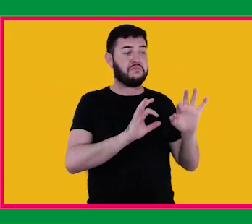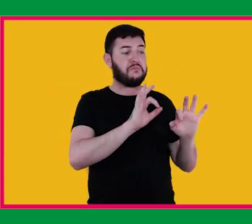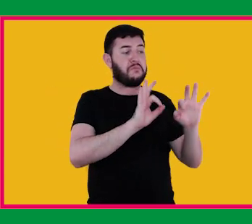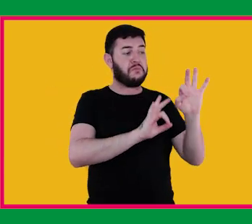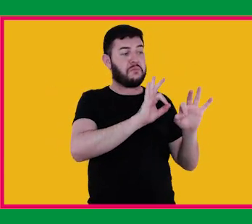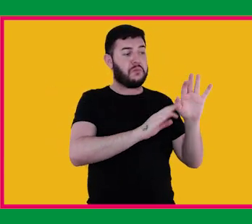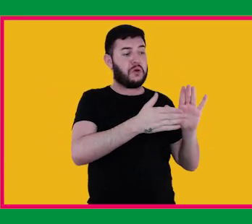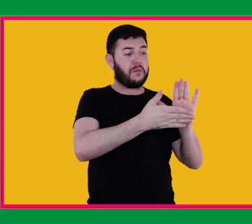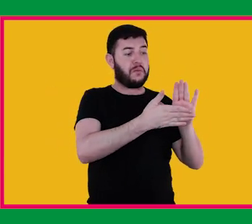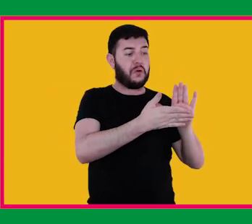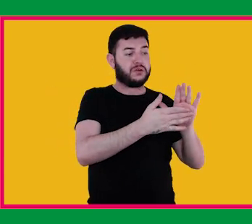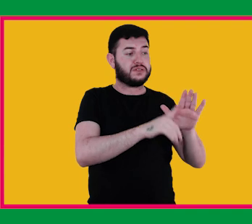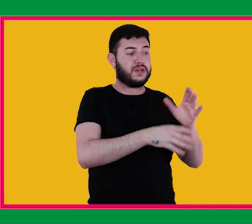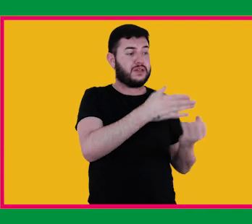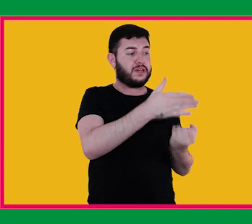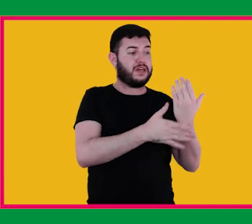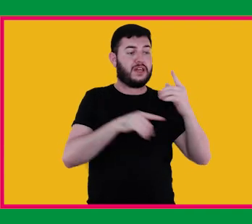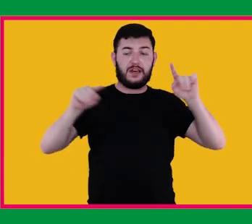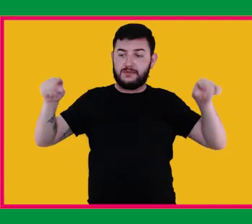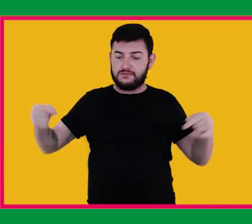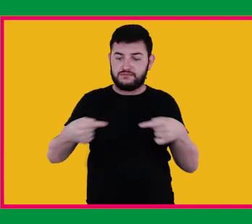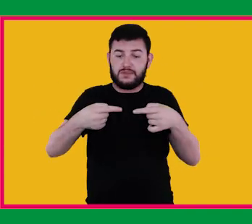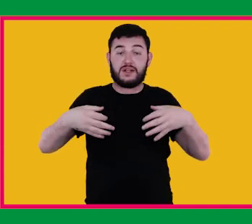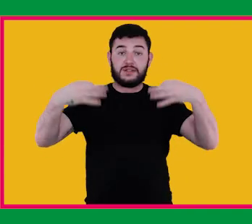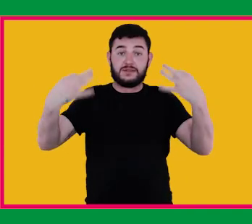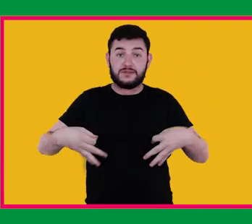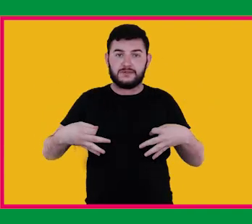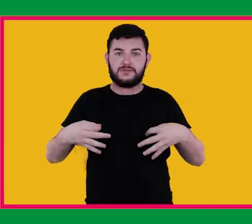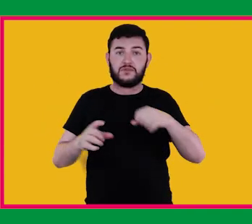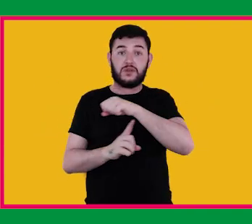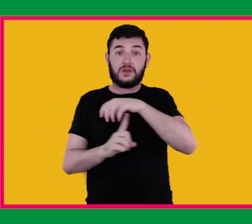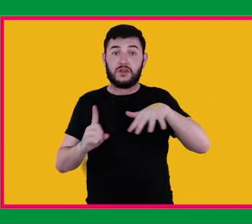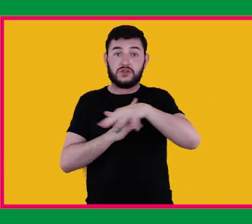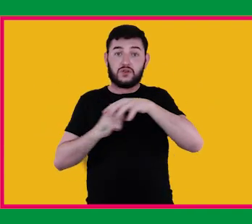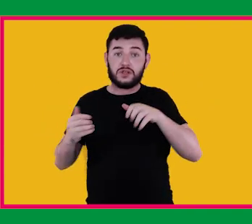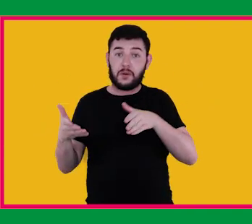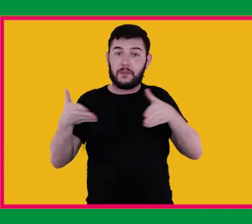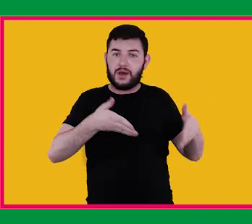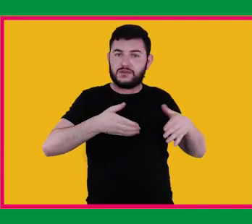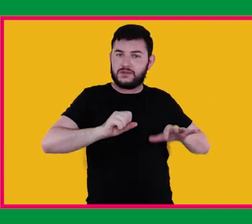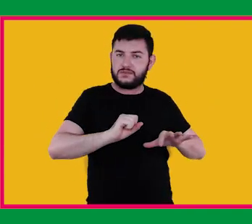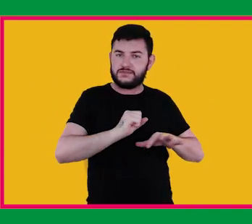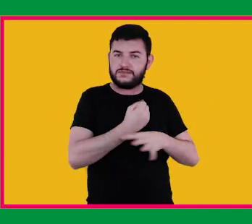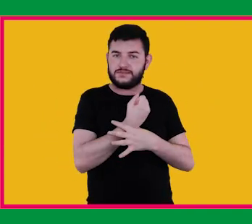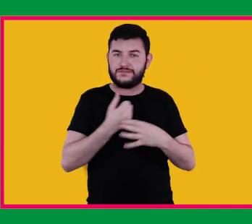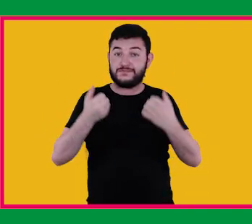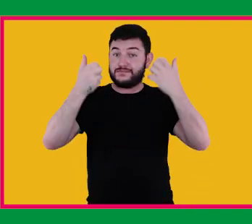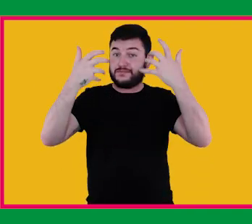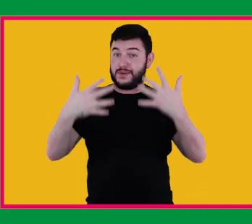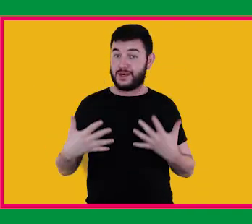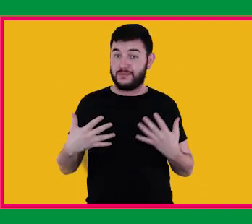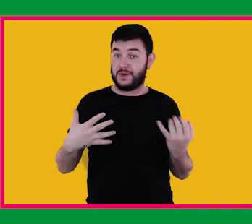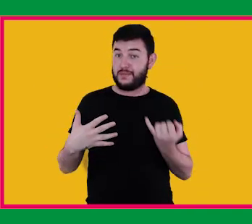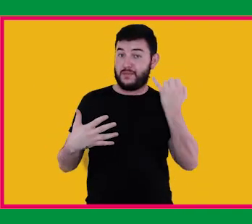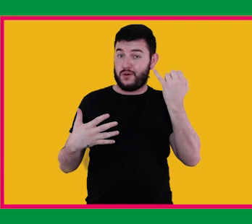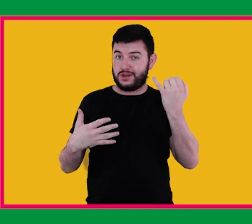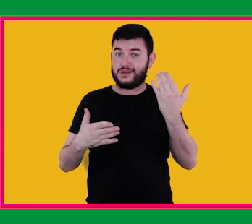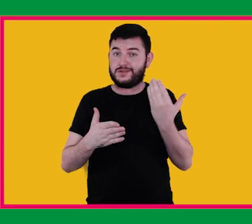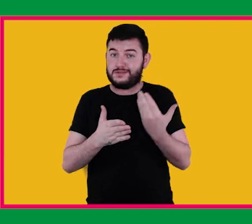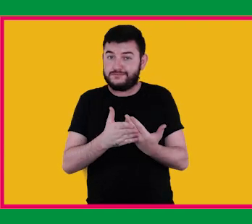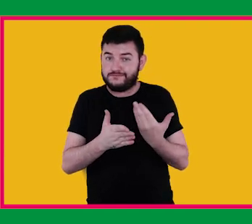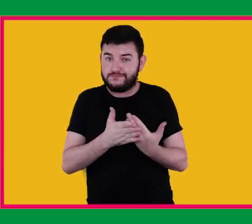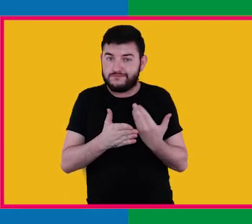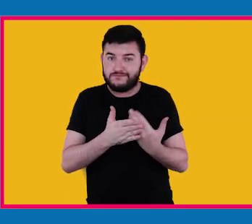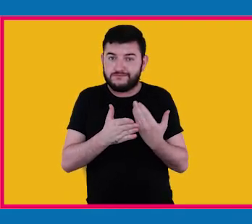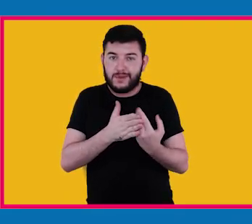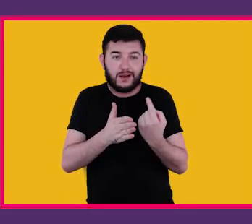ao mesmo tempo, fosse flexível, permitindo a participação social tão fundamental e explicada nas aulas anteriores. A solução que surgiu desse